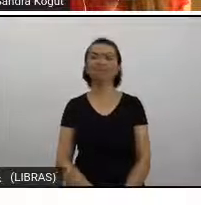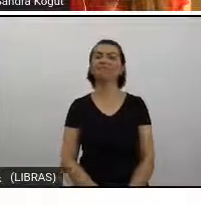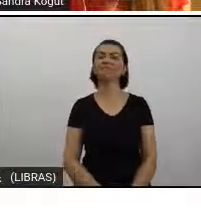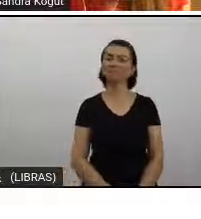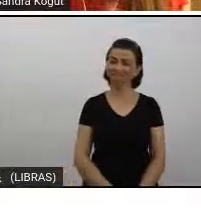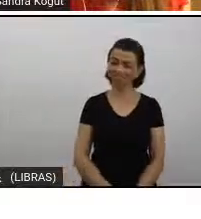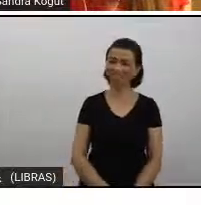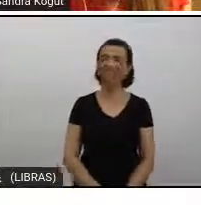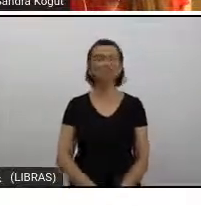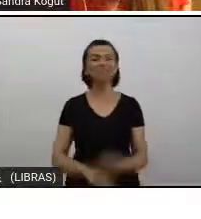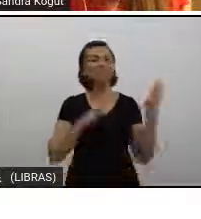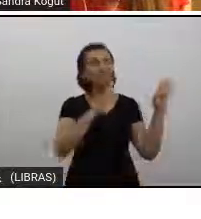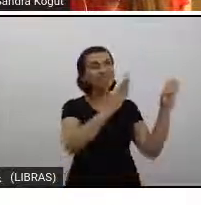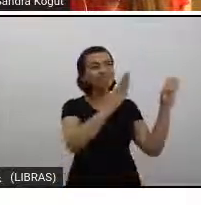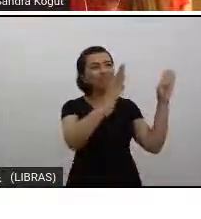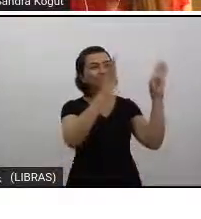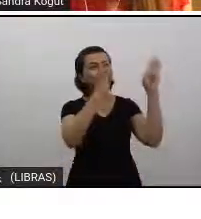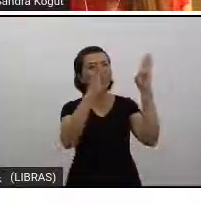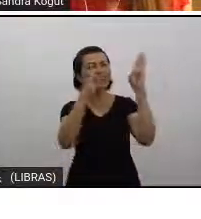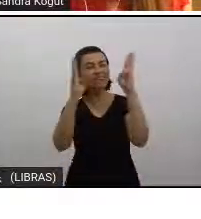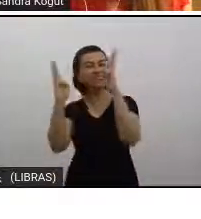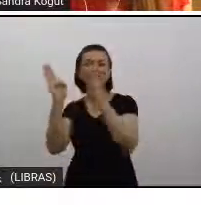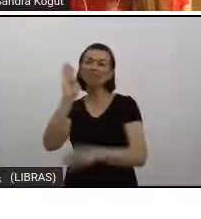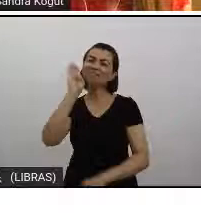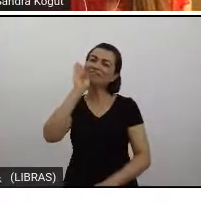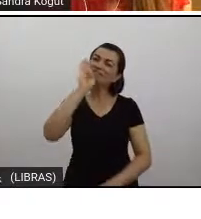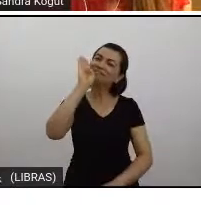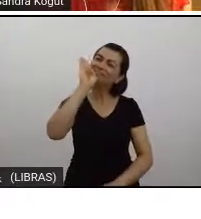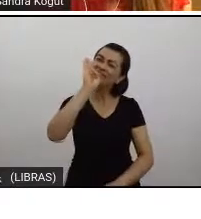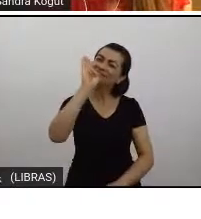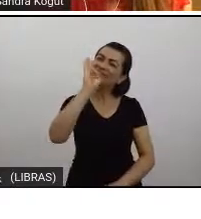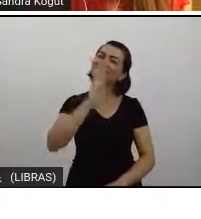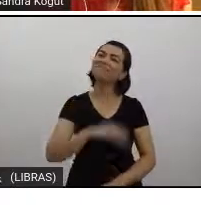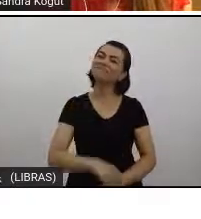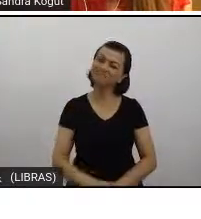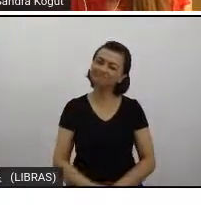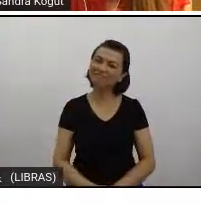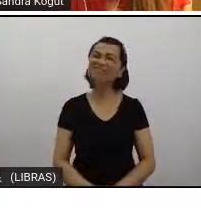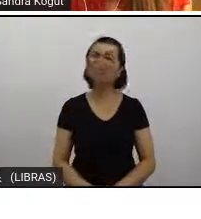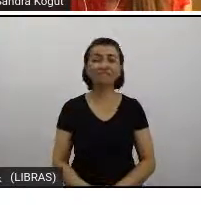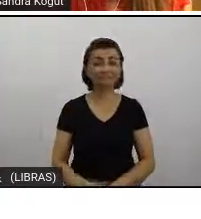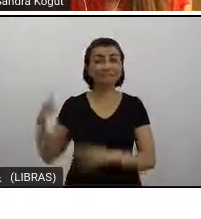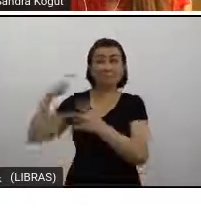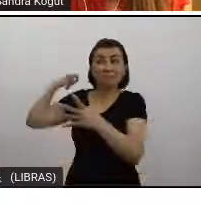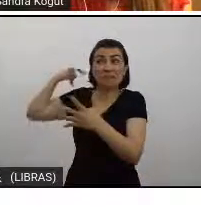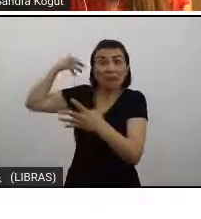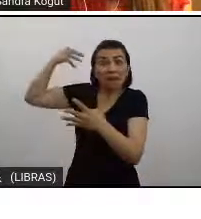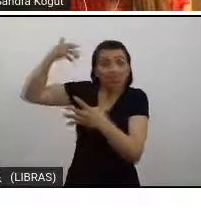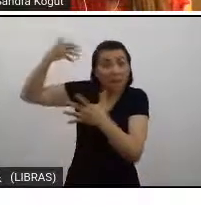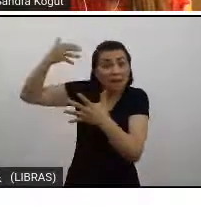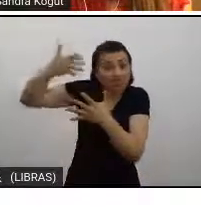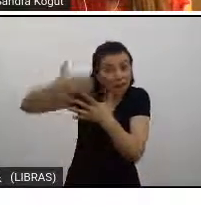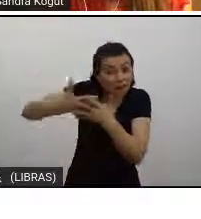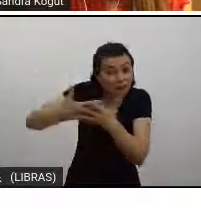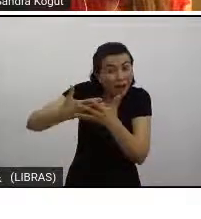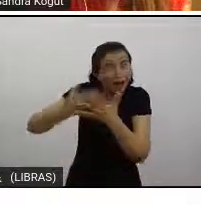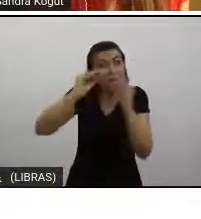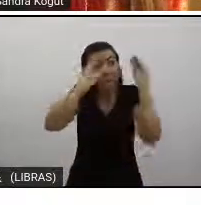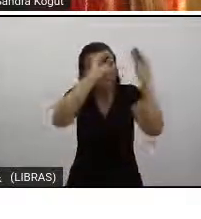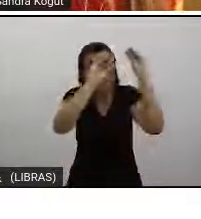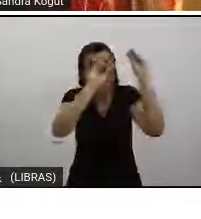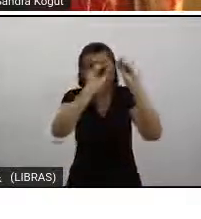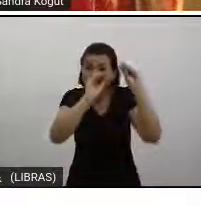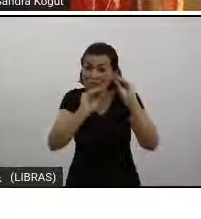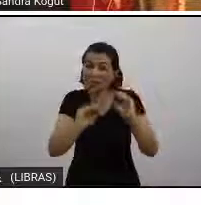Muito legal, Sandra, ver todas essas imagens juntas, assim, todos esses trabalhos juntos. E esse em